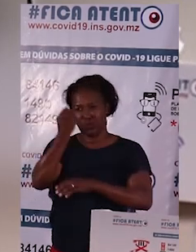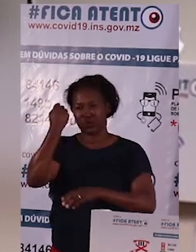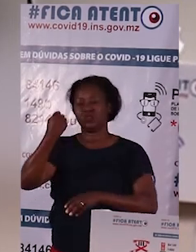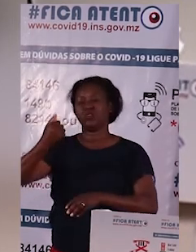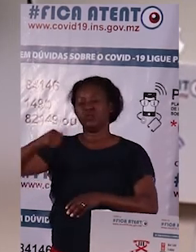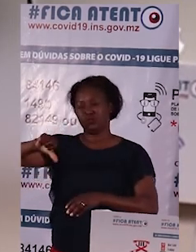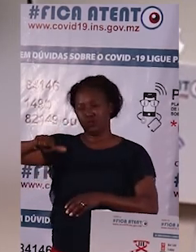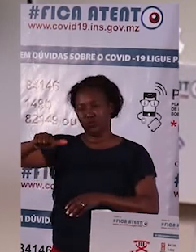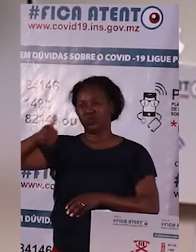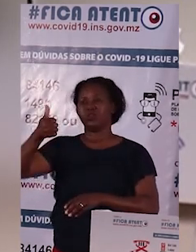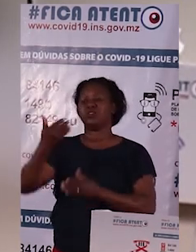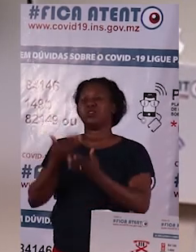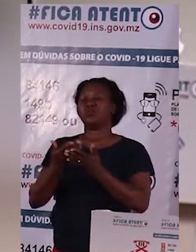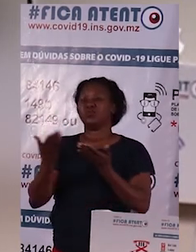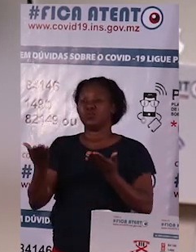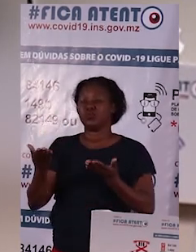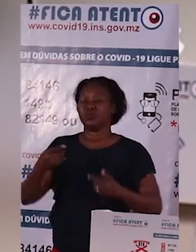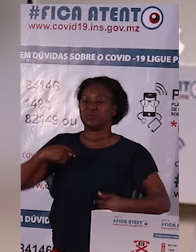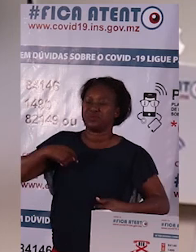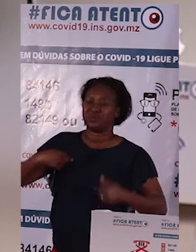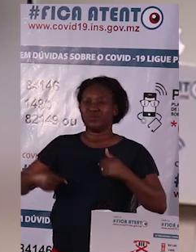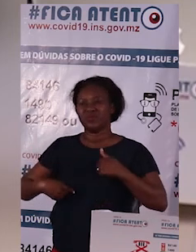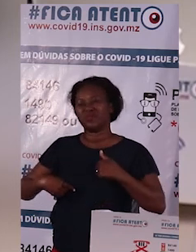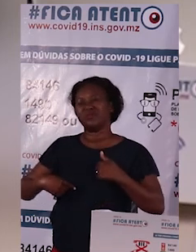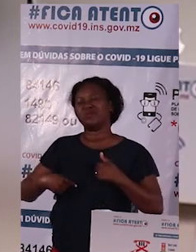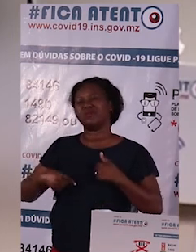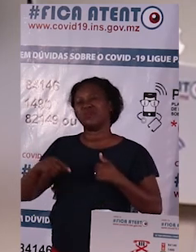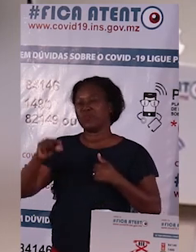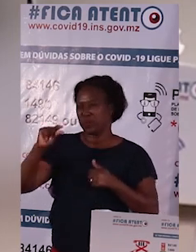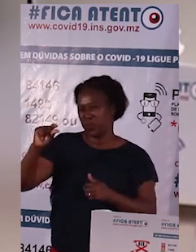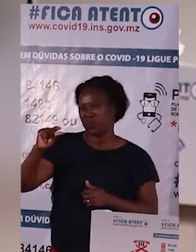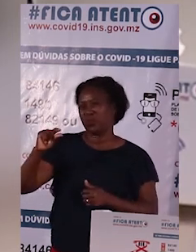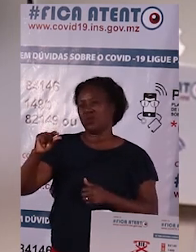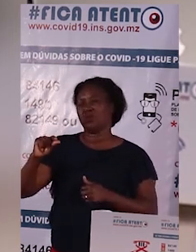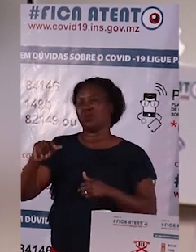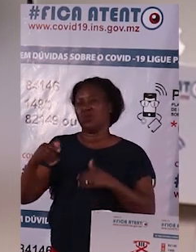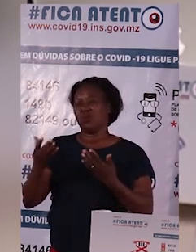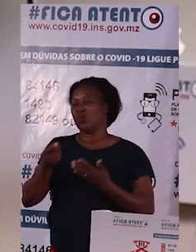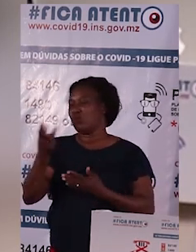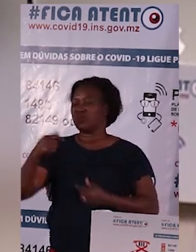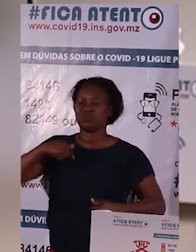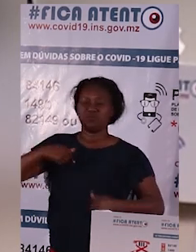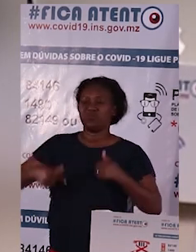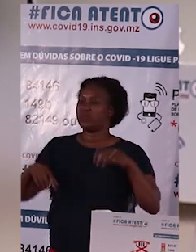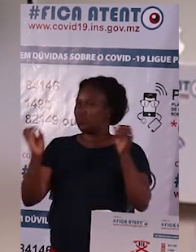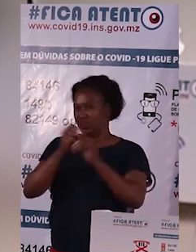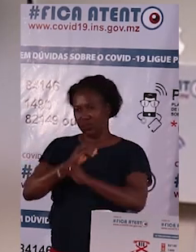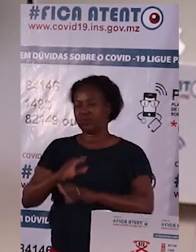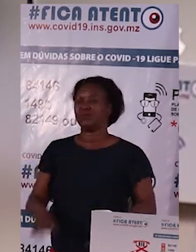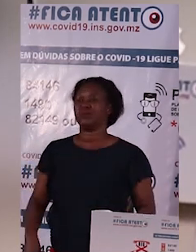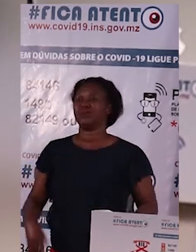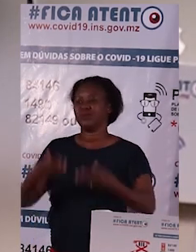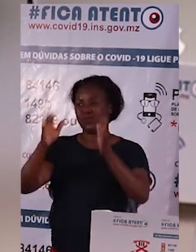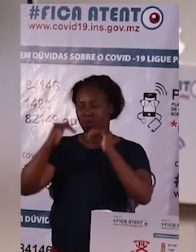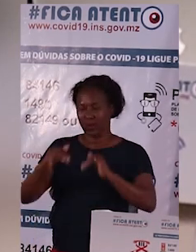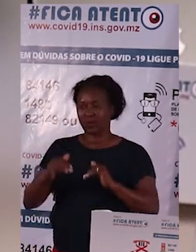porque são casos com sintomatologia ligeira ou então são casos assintomáticos. O próximo